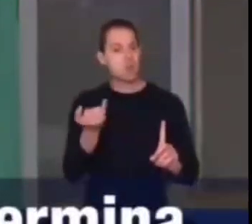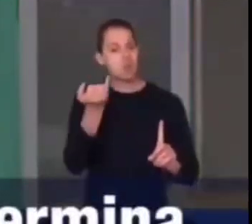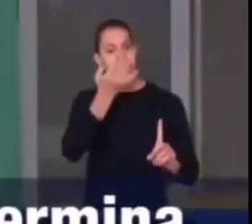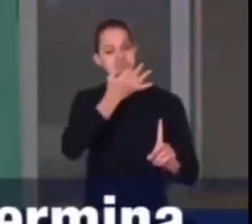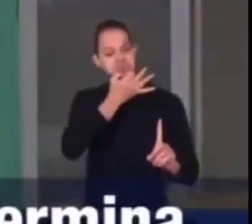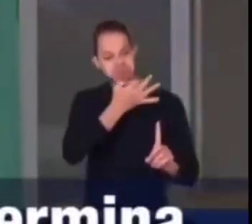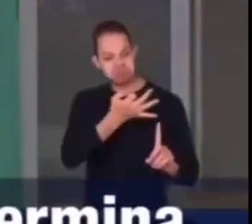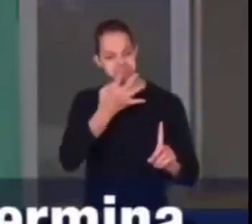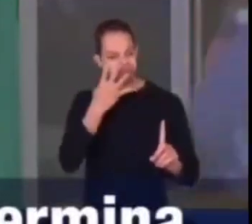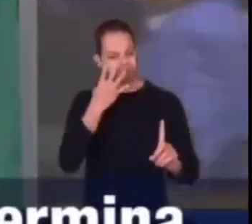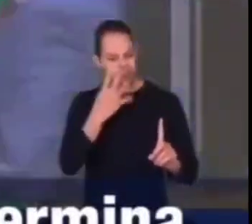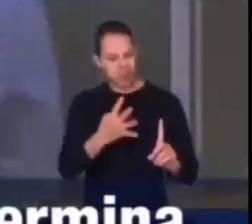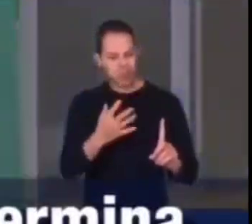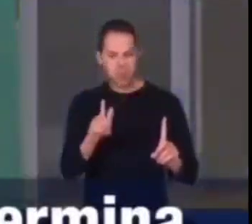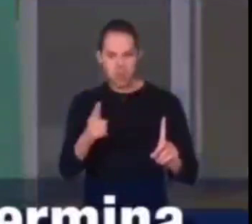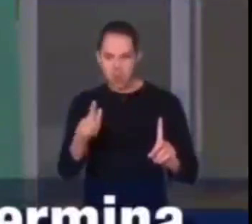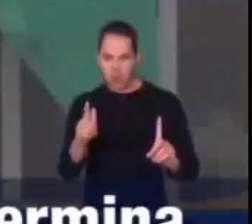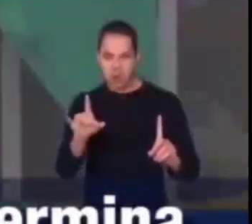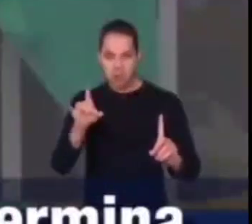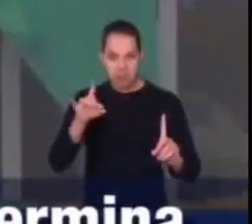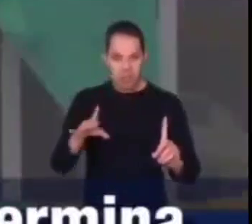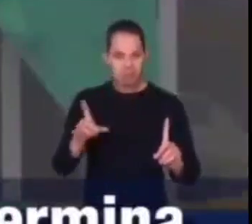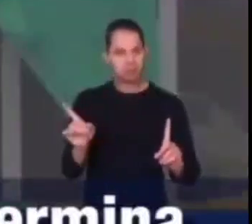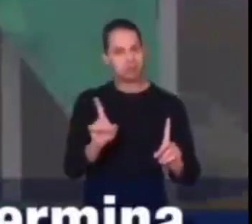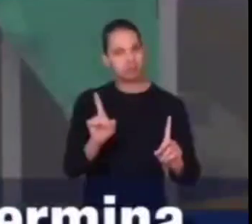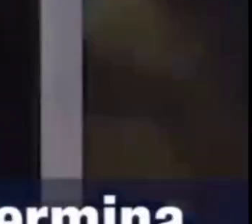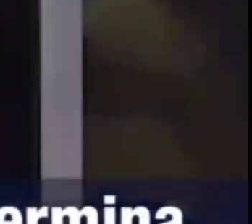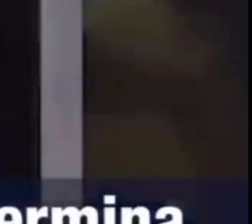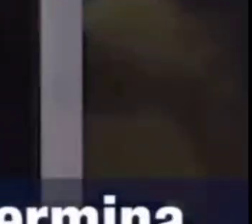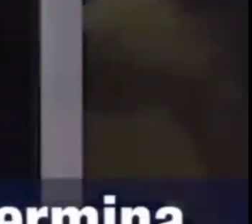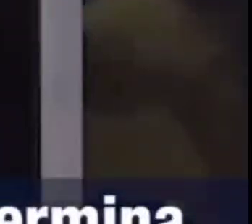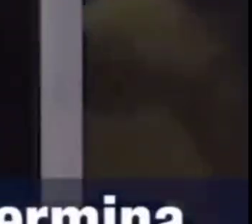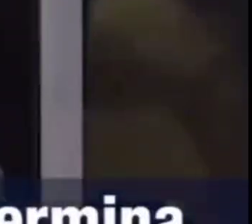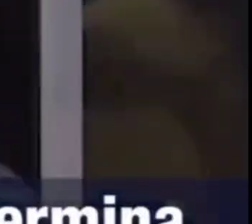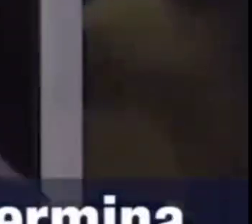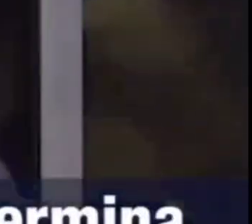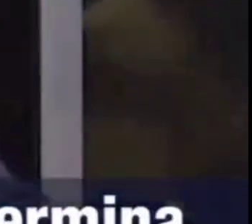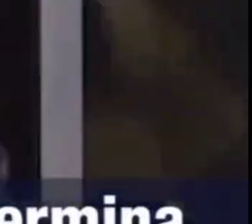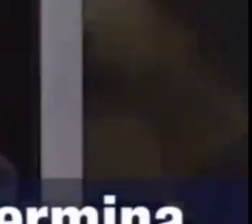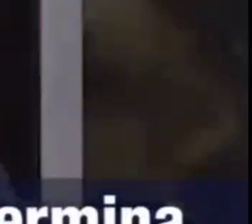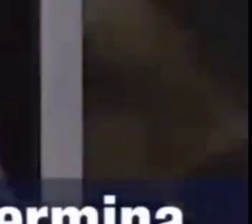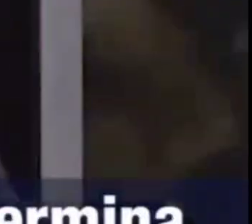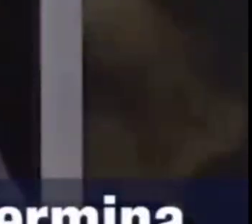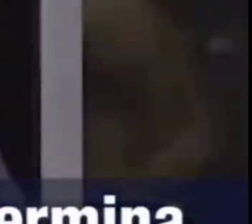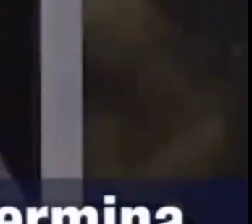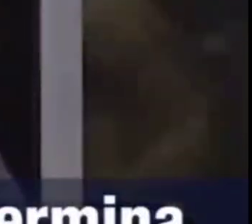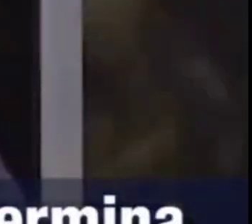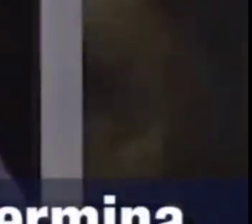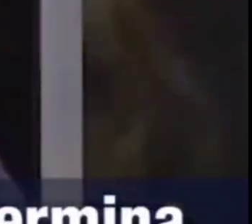hoje, não só de Goiás, mas uma voz do povo brasileiro.